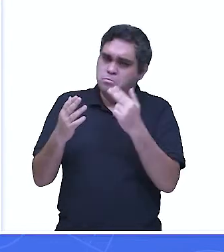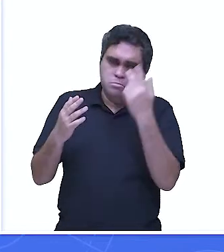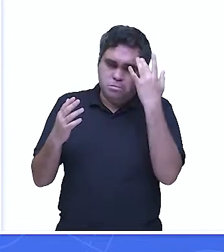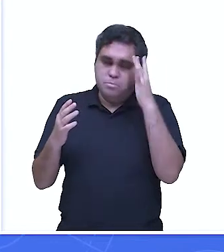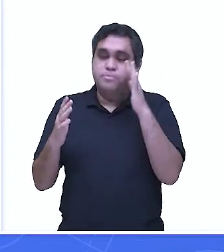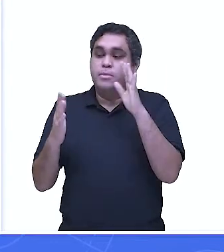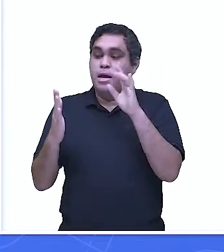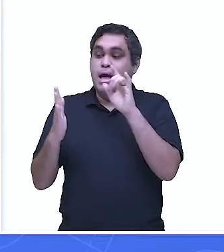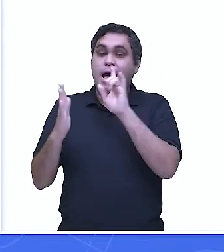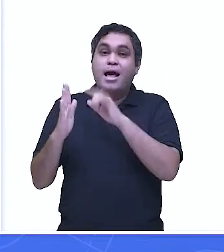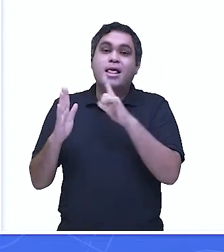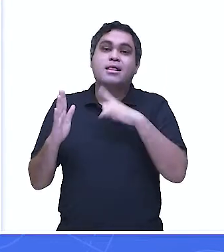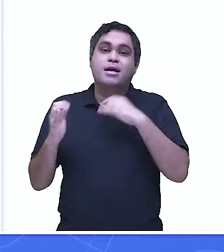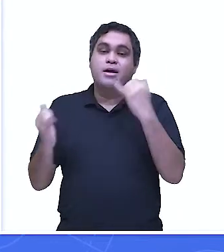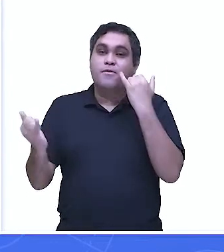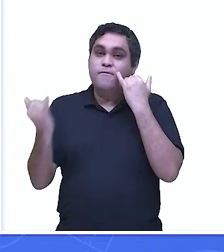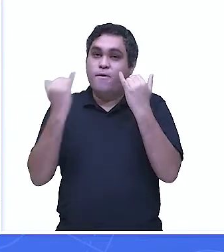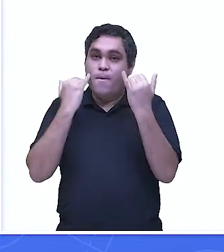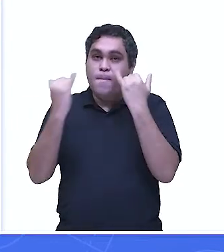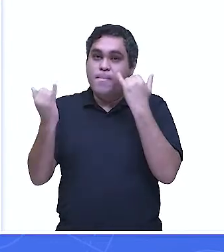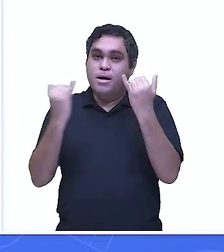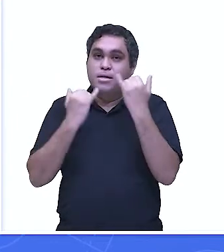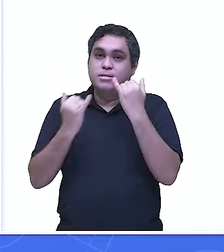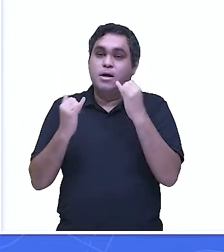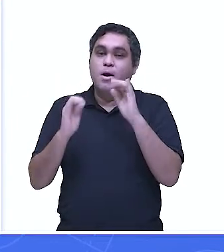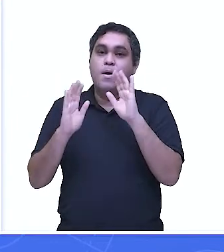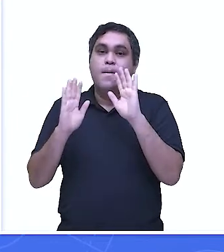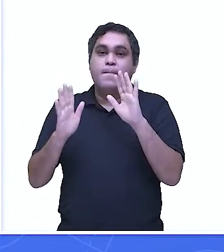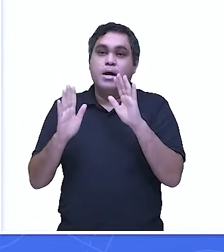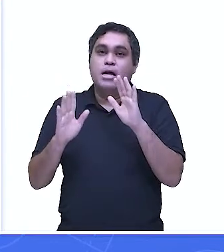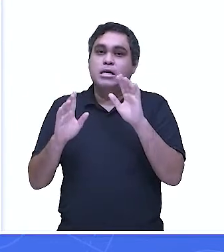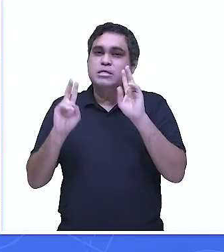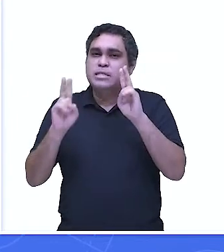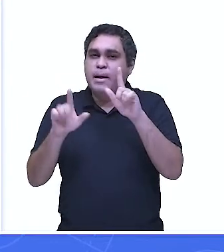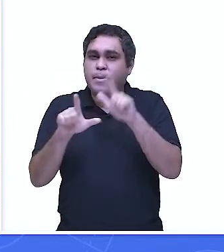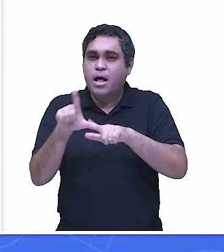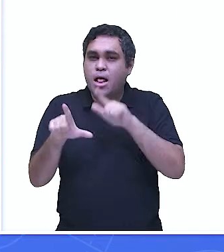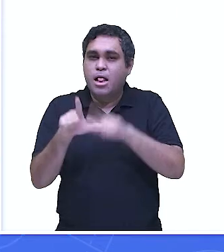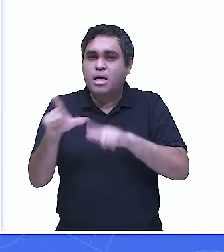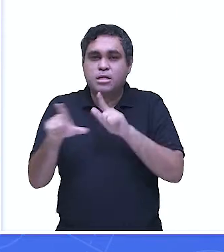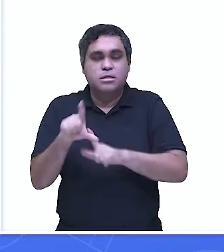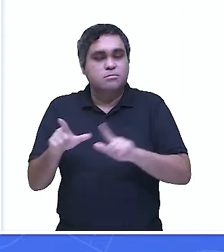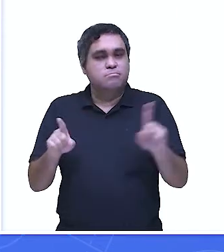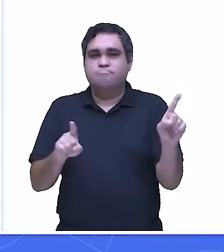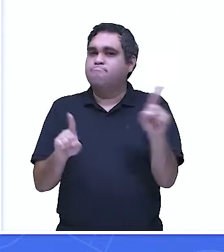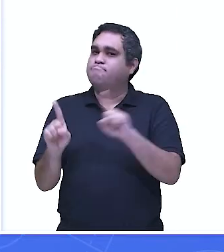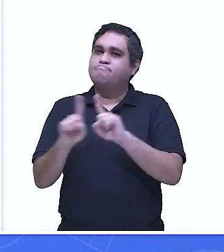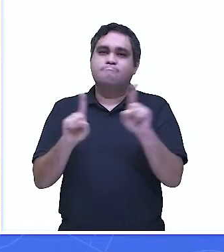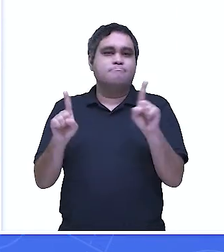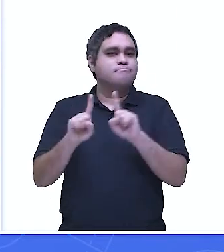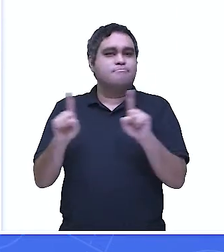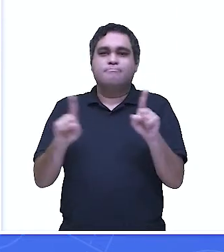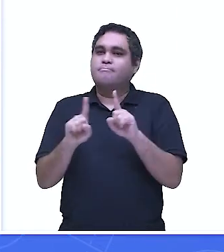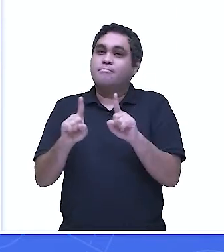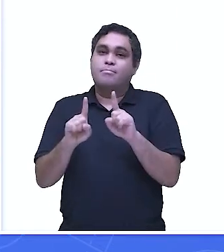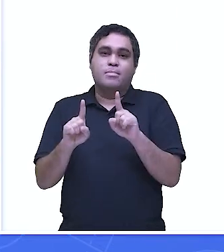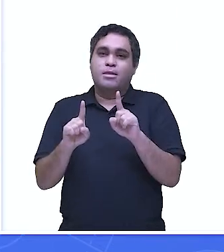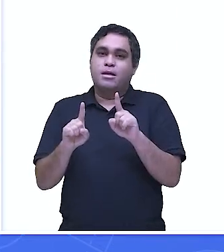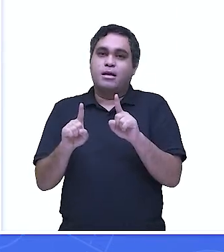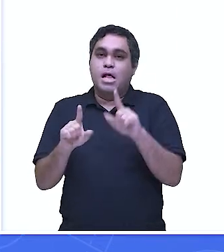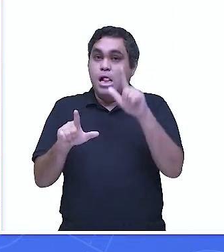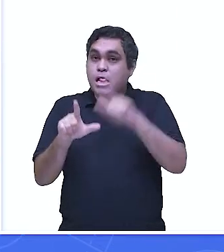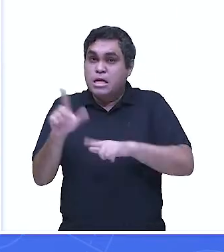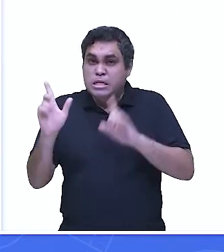sempre representadas por palavras, Então, nem sempre serão palavras,